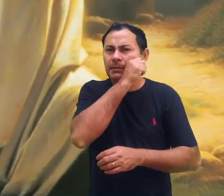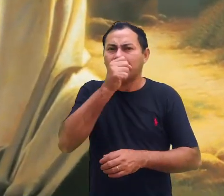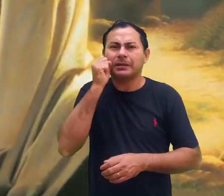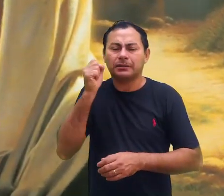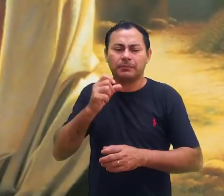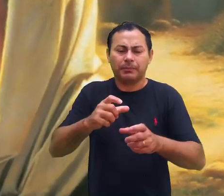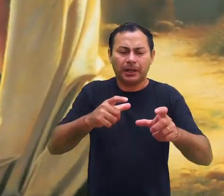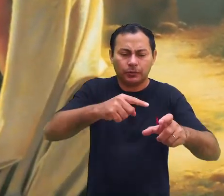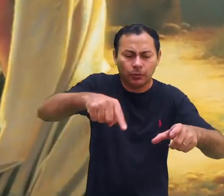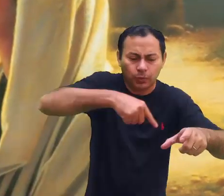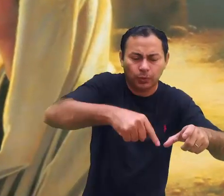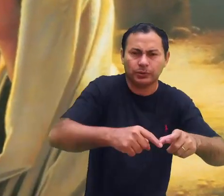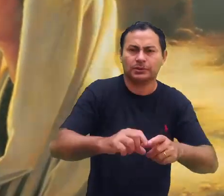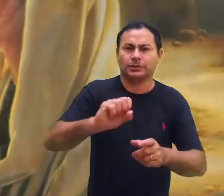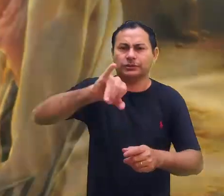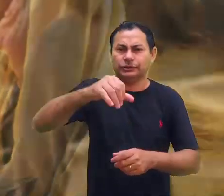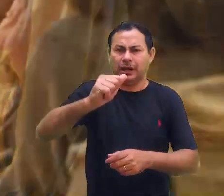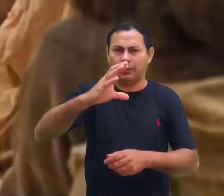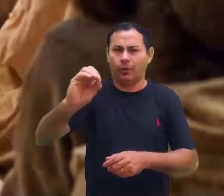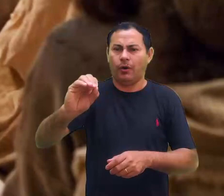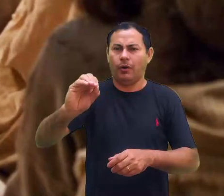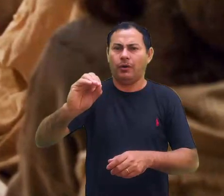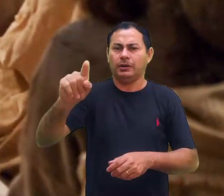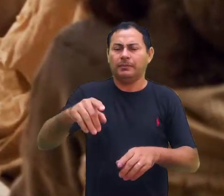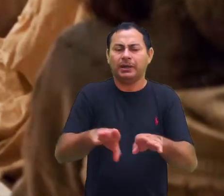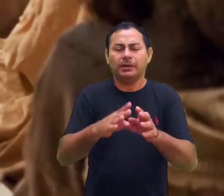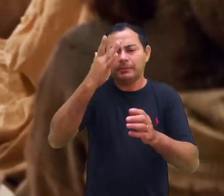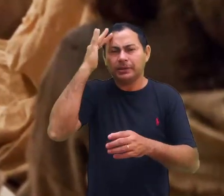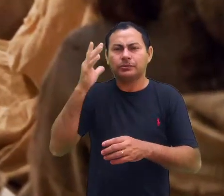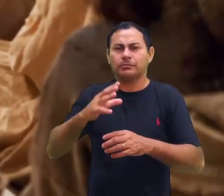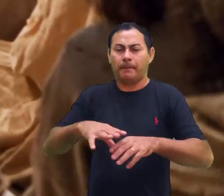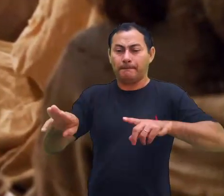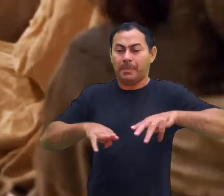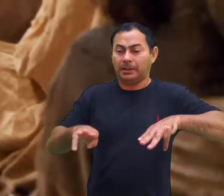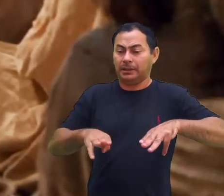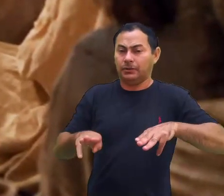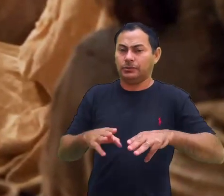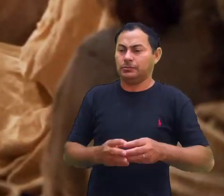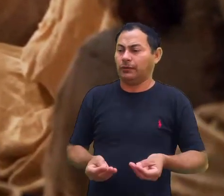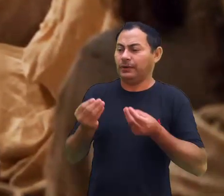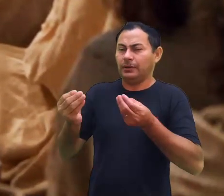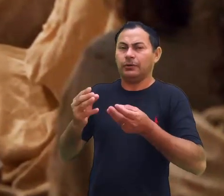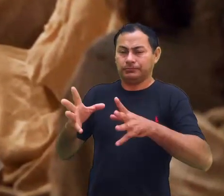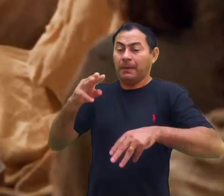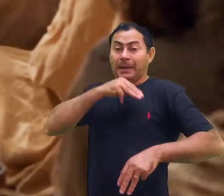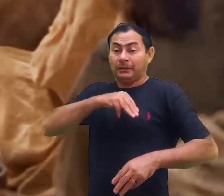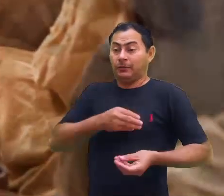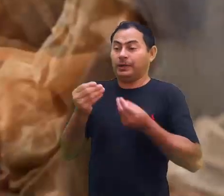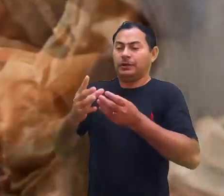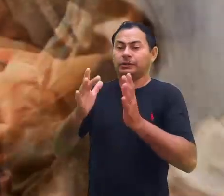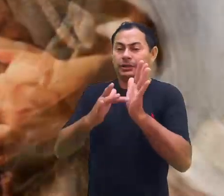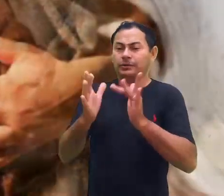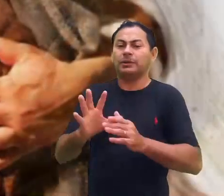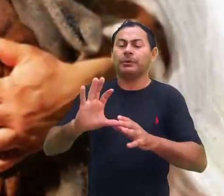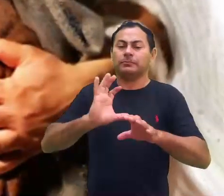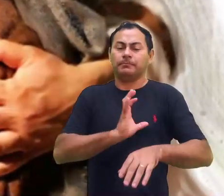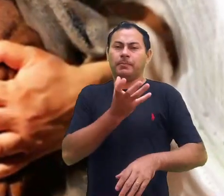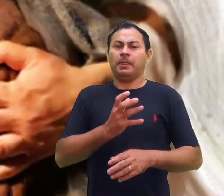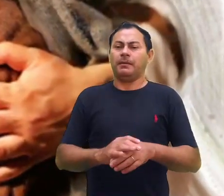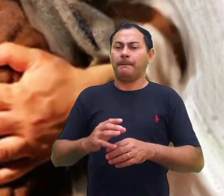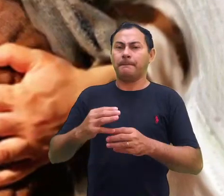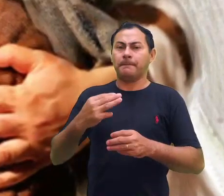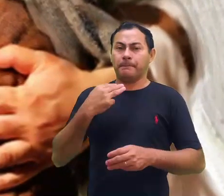e também com os pecadores e publicanos que participaram do jantar que Mateus ofereceu a Jesus depois que se converteu. Marta e Maria se